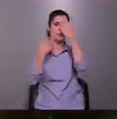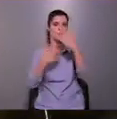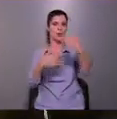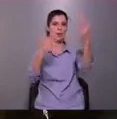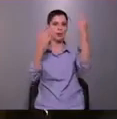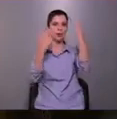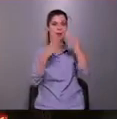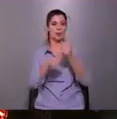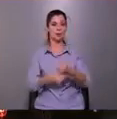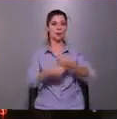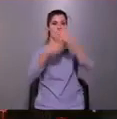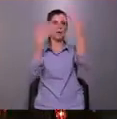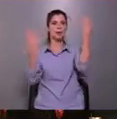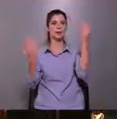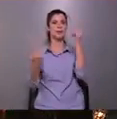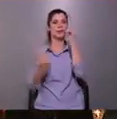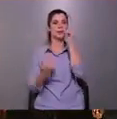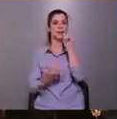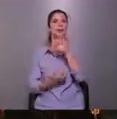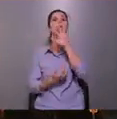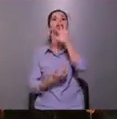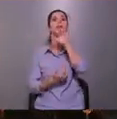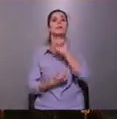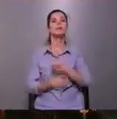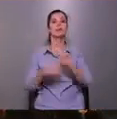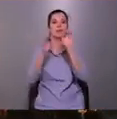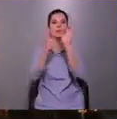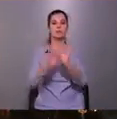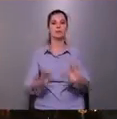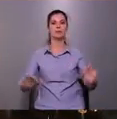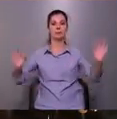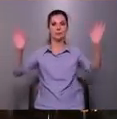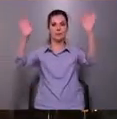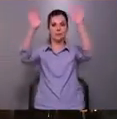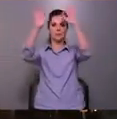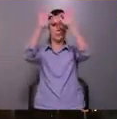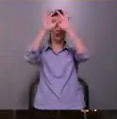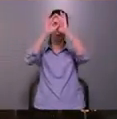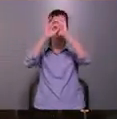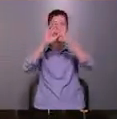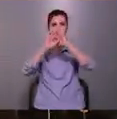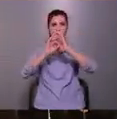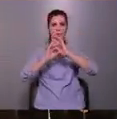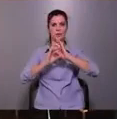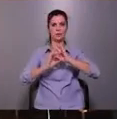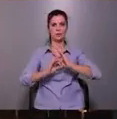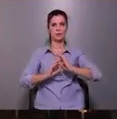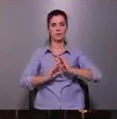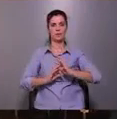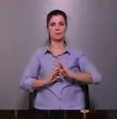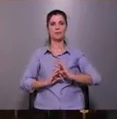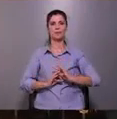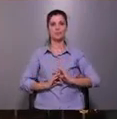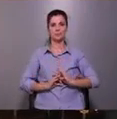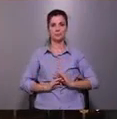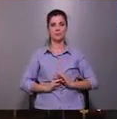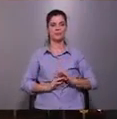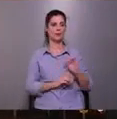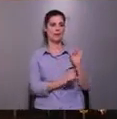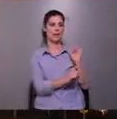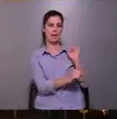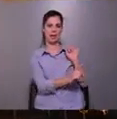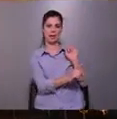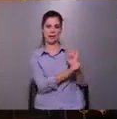Gloria Patri et Filio et Spiritui Sancto,